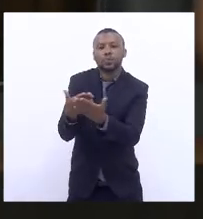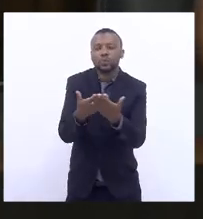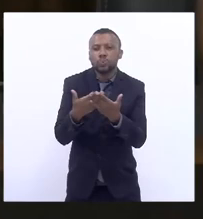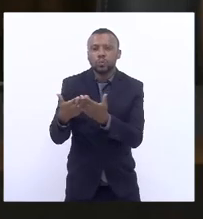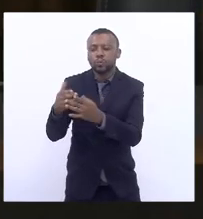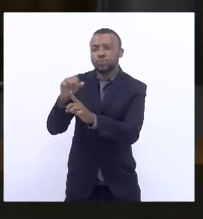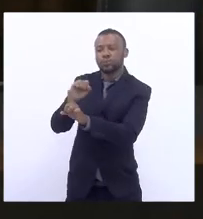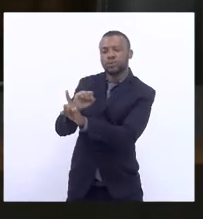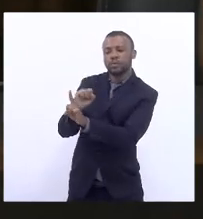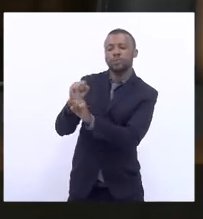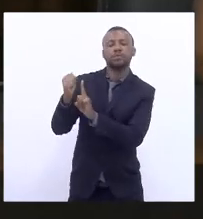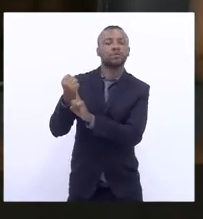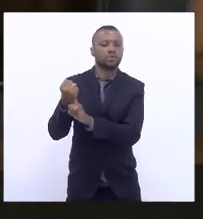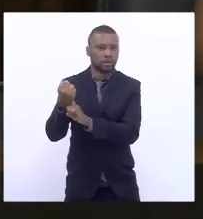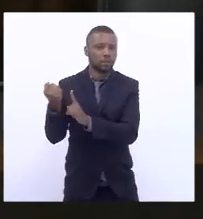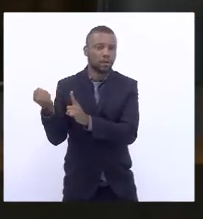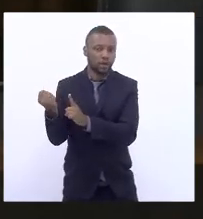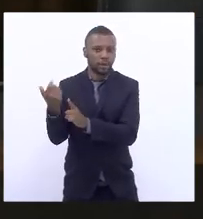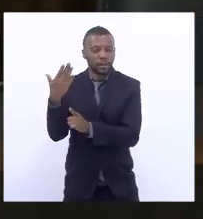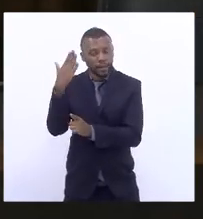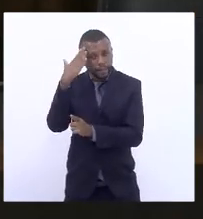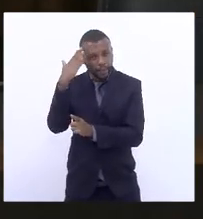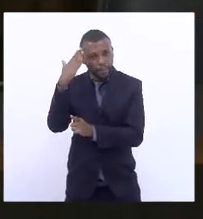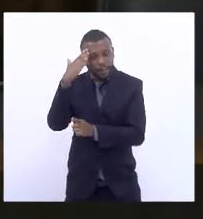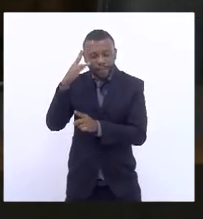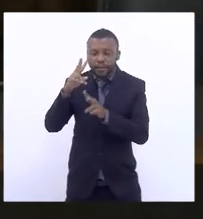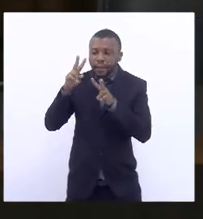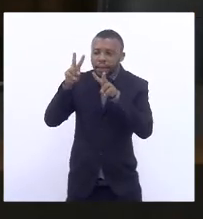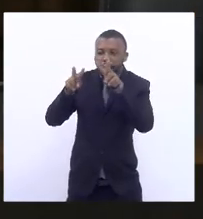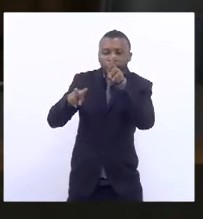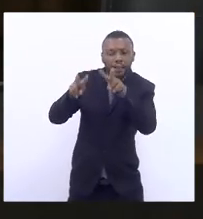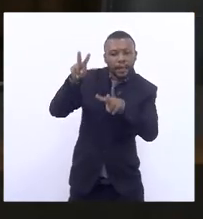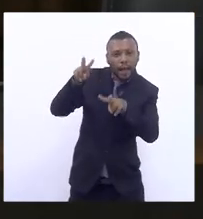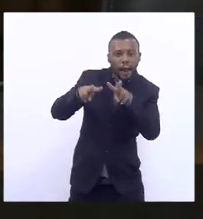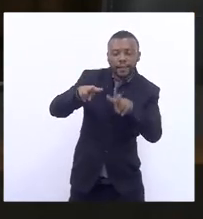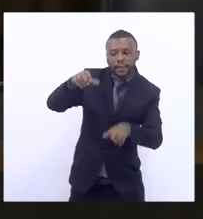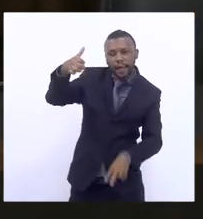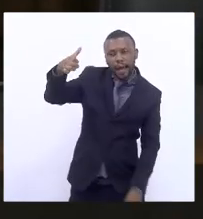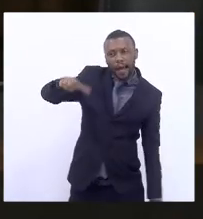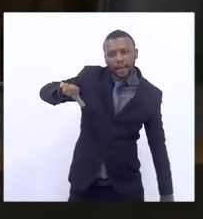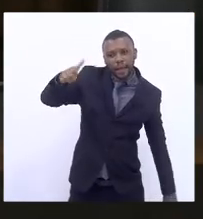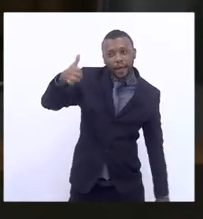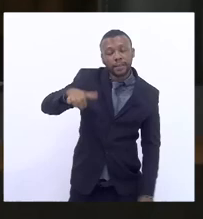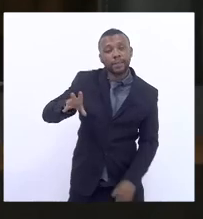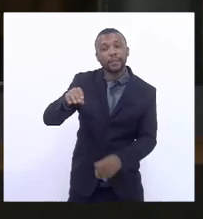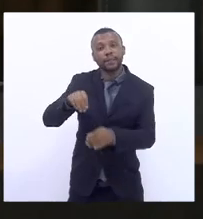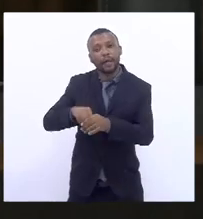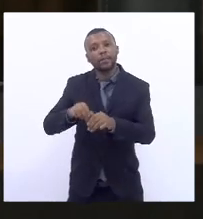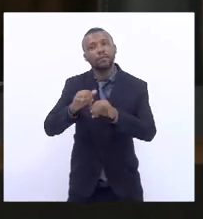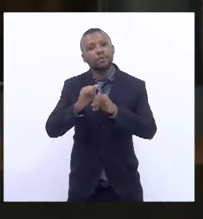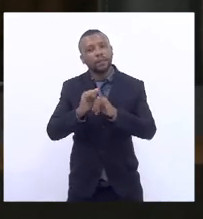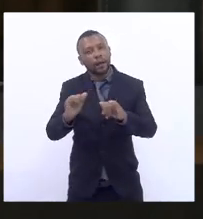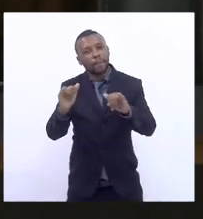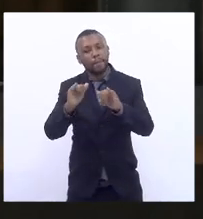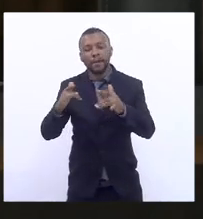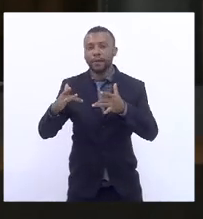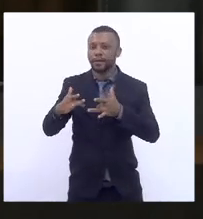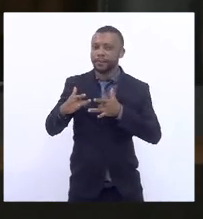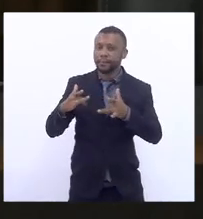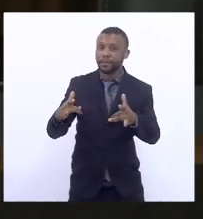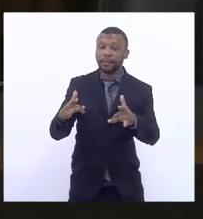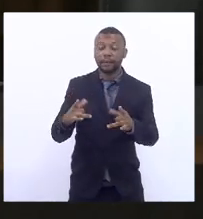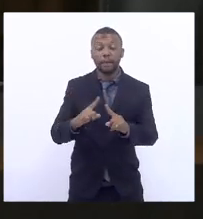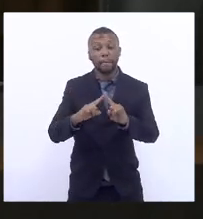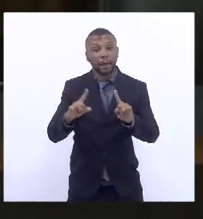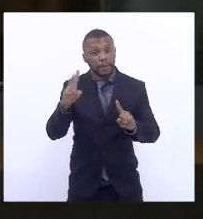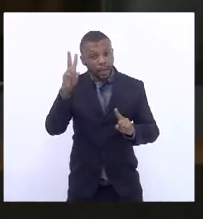também fazer essa análise dentro da campanha da fraternidade. Só